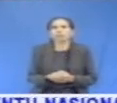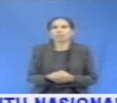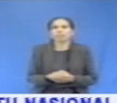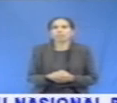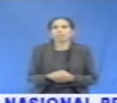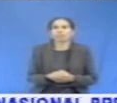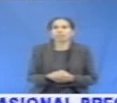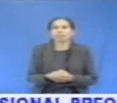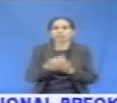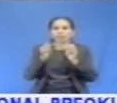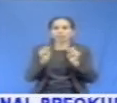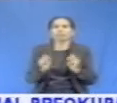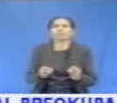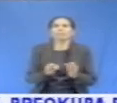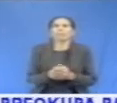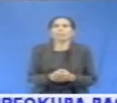Sira, né, maca,